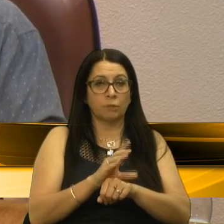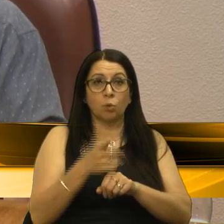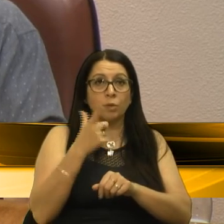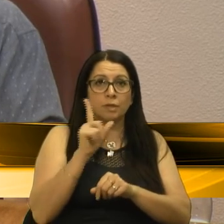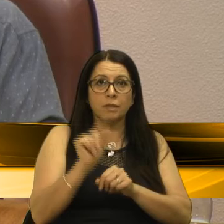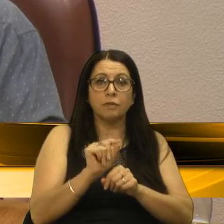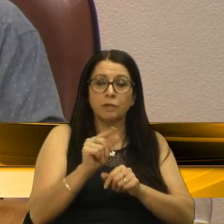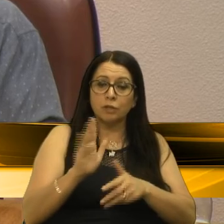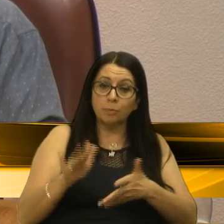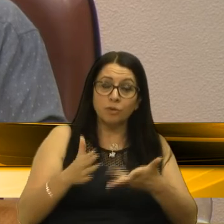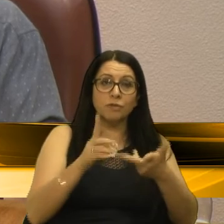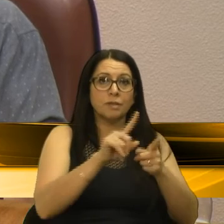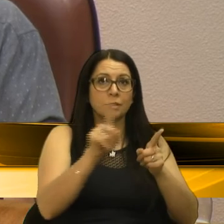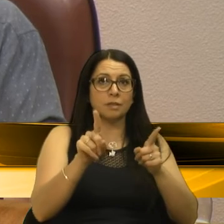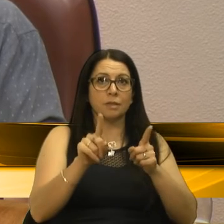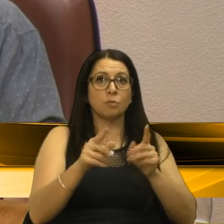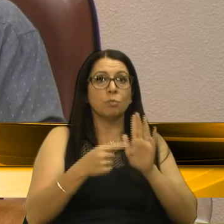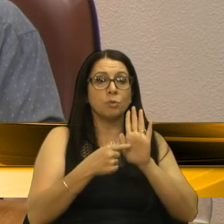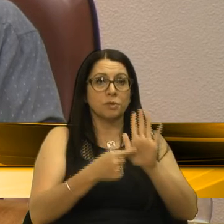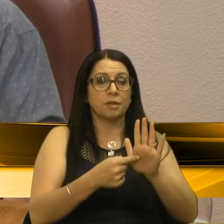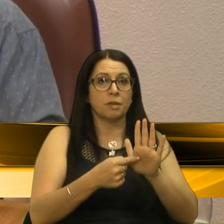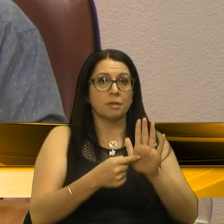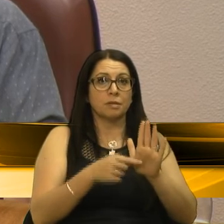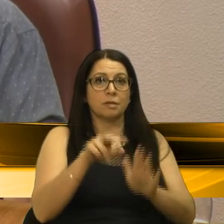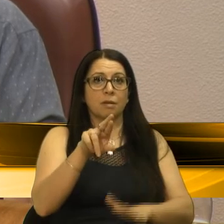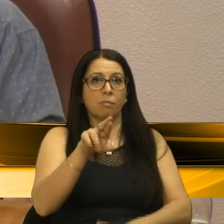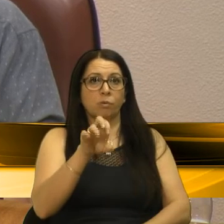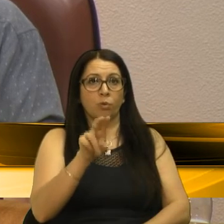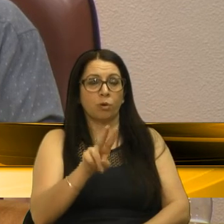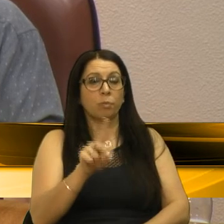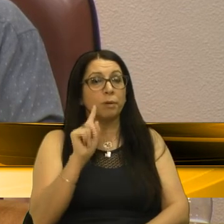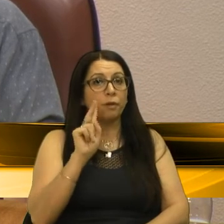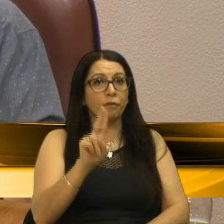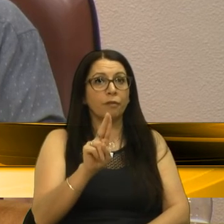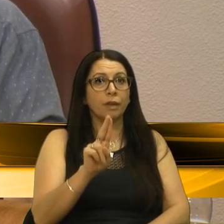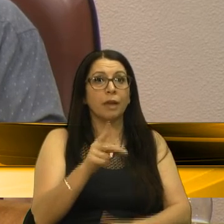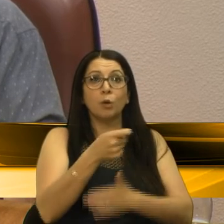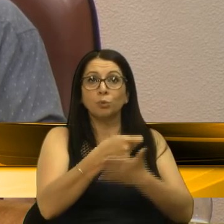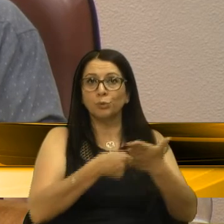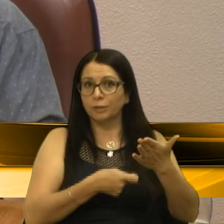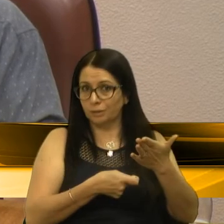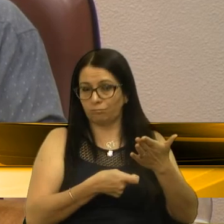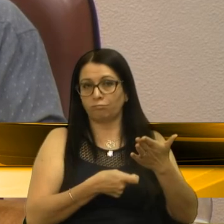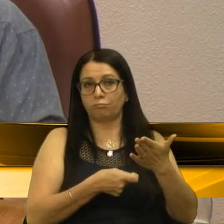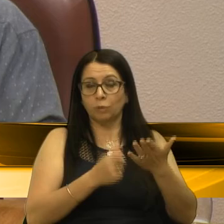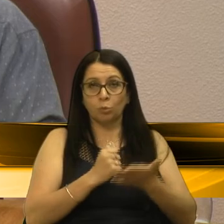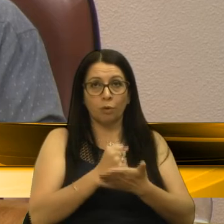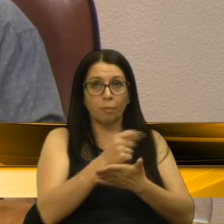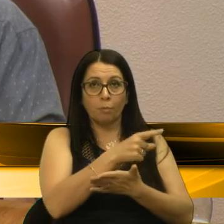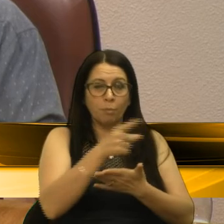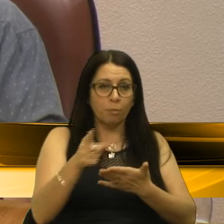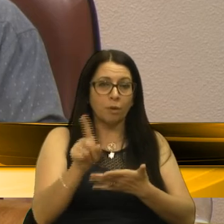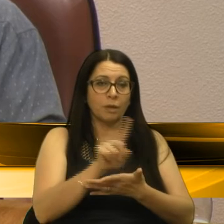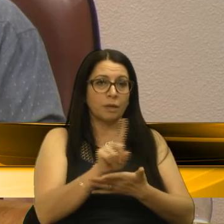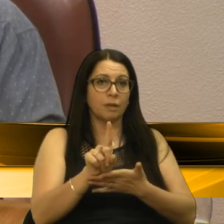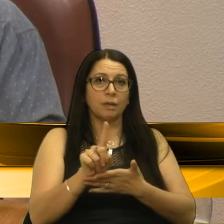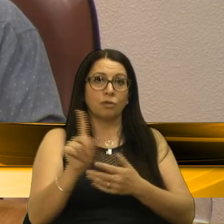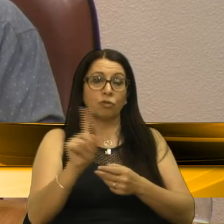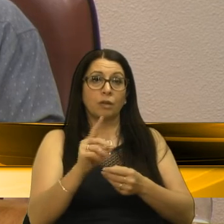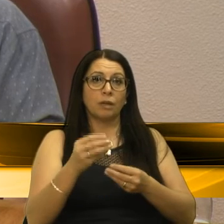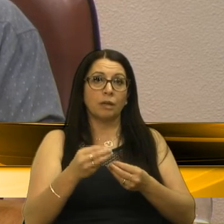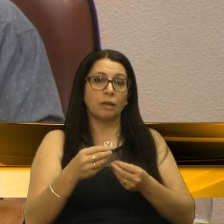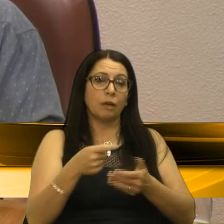inconsistência das motivações expostas pelo réu para denegar a autorização. O apoio, na verdade, já que